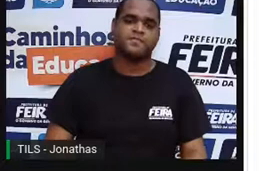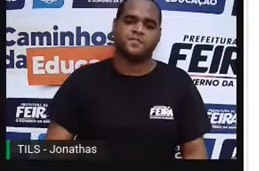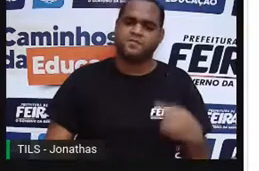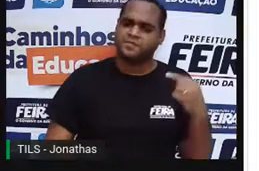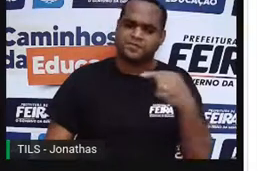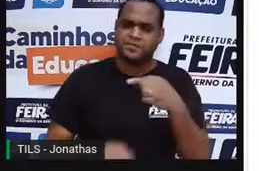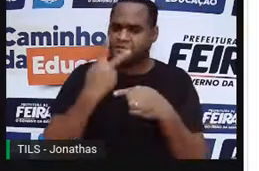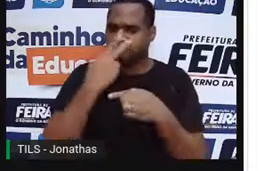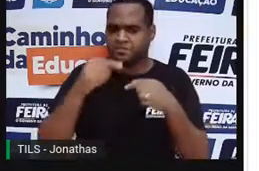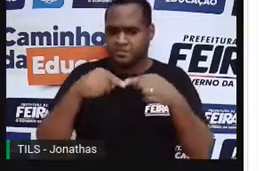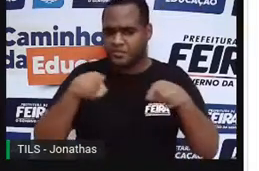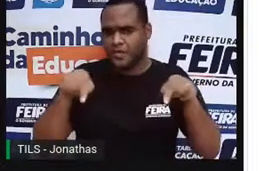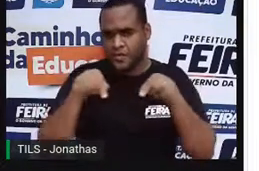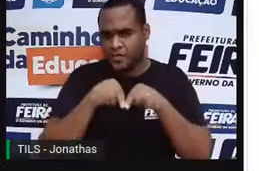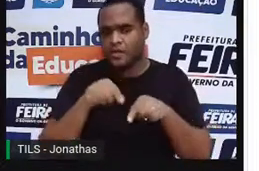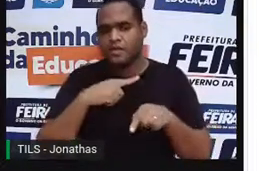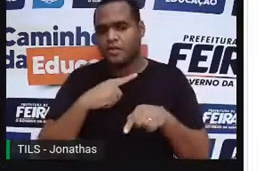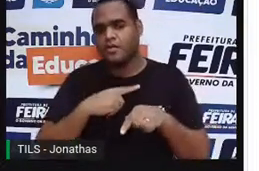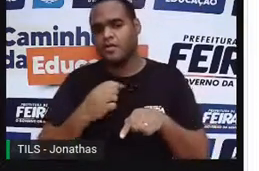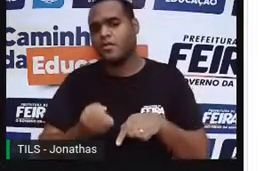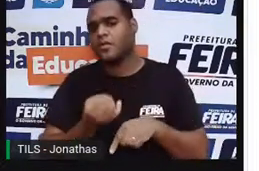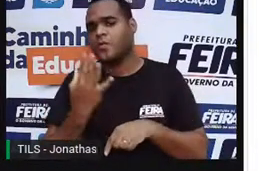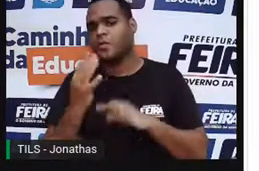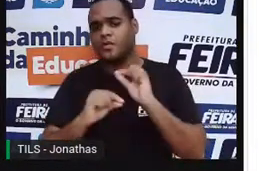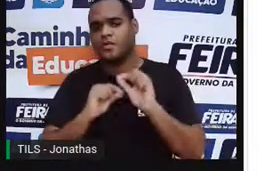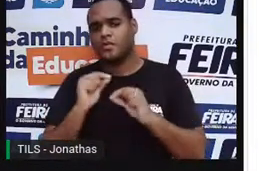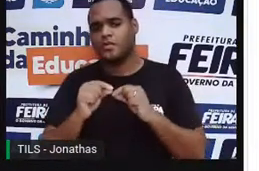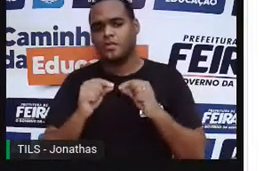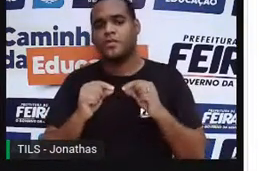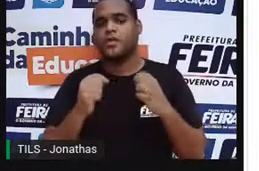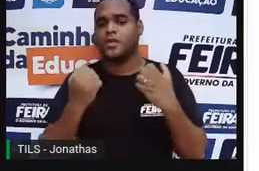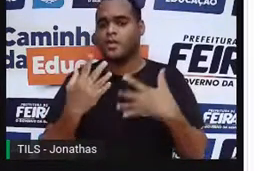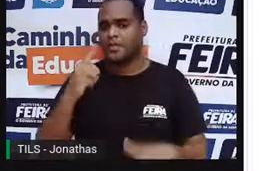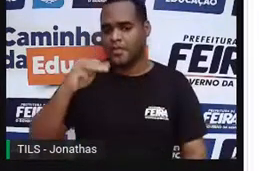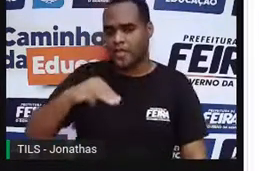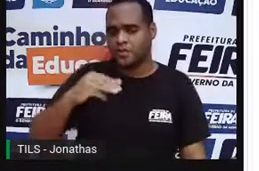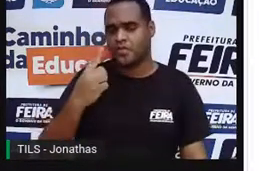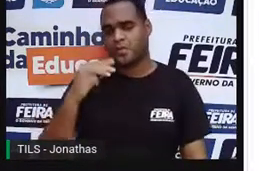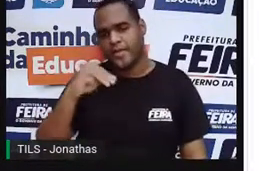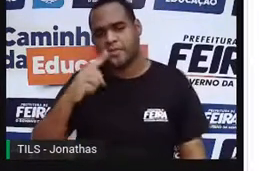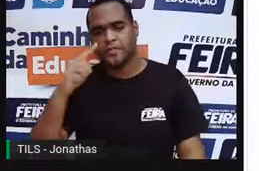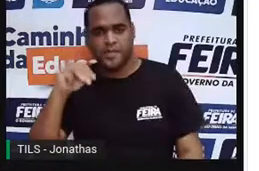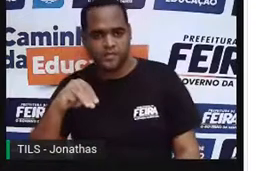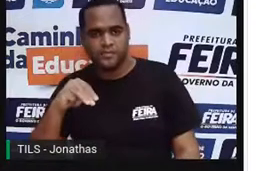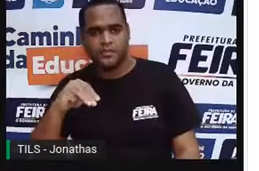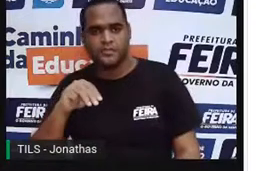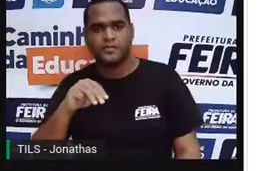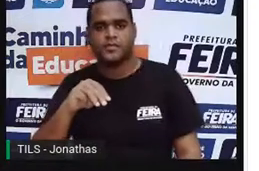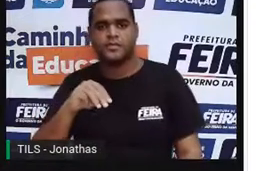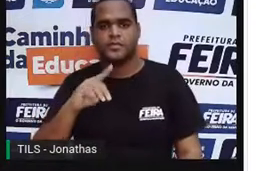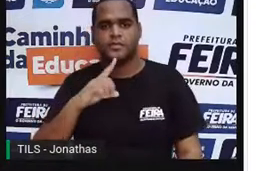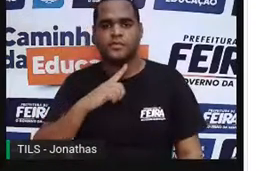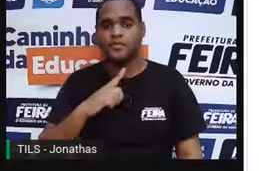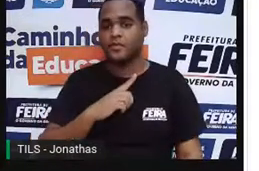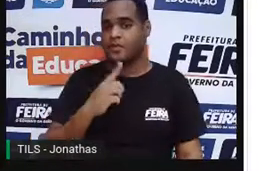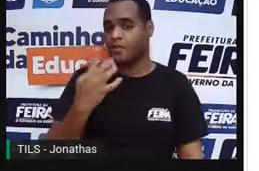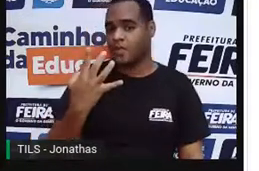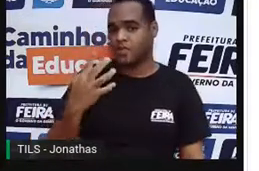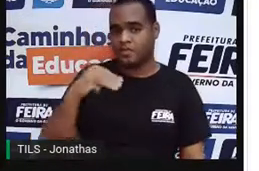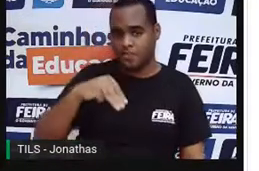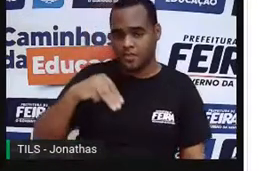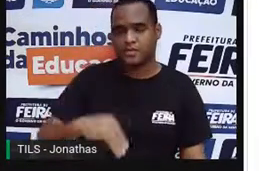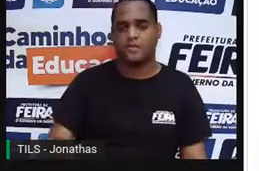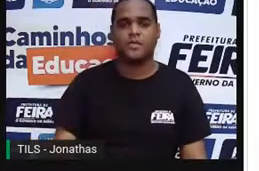foi lá largura do terreno 1,21 metro mais um metro mais 1,4 metros